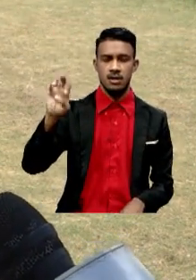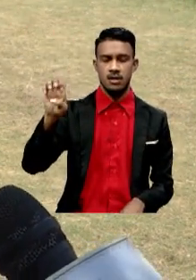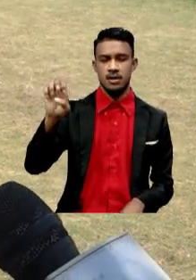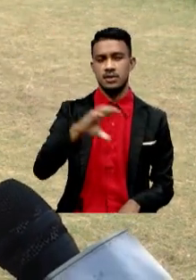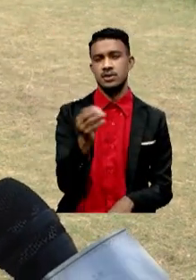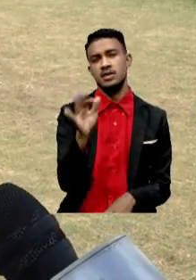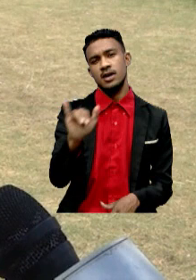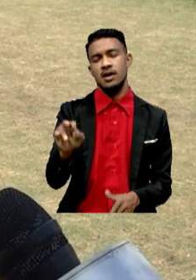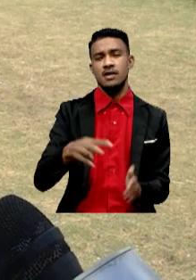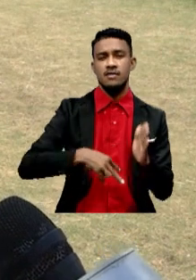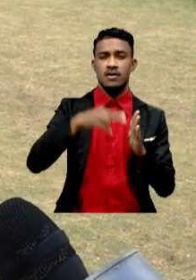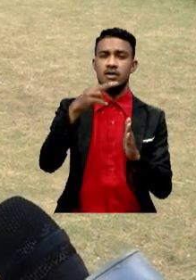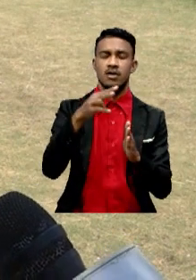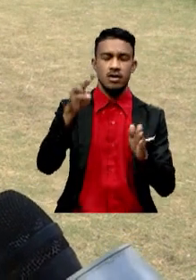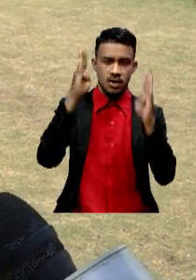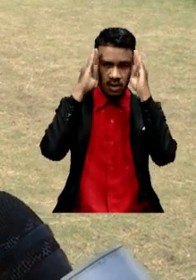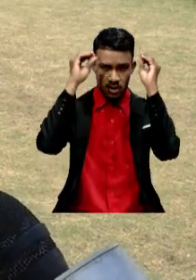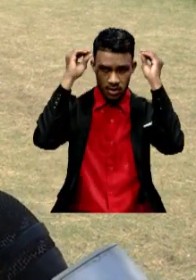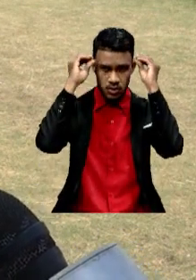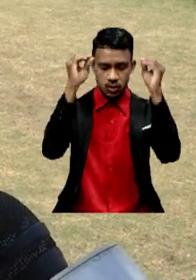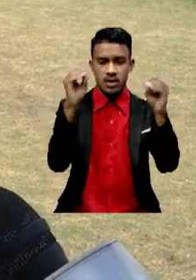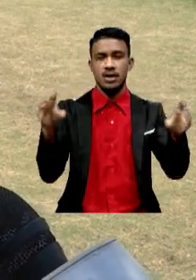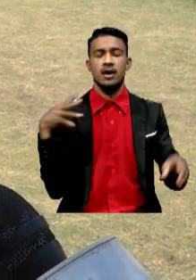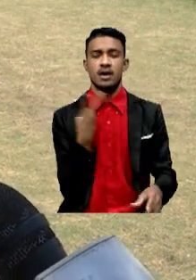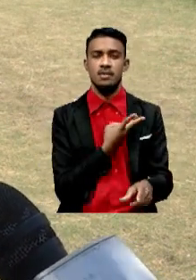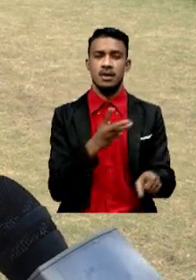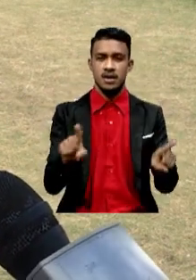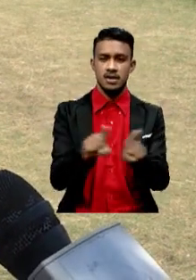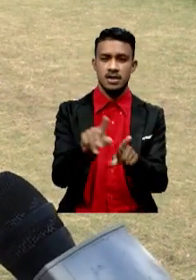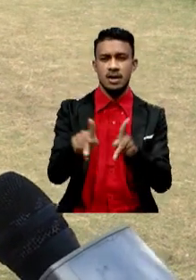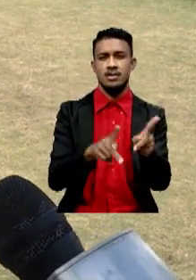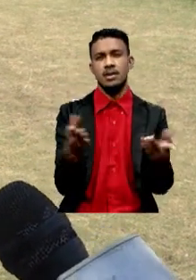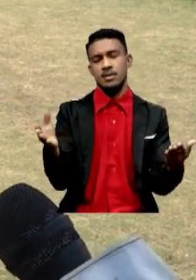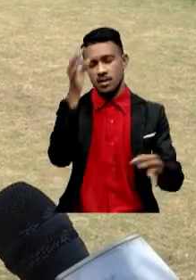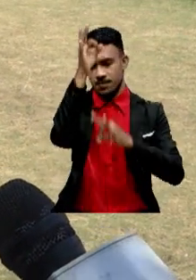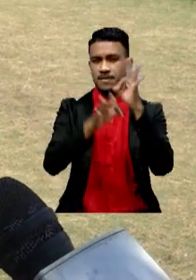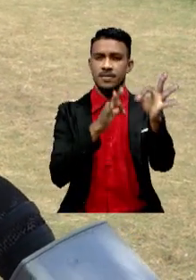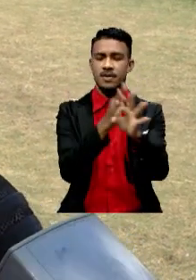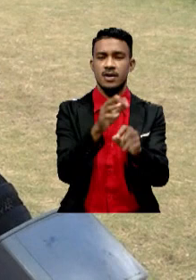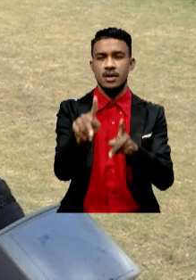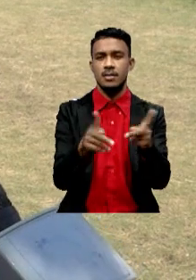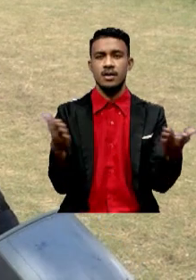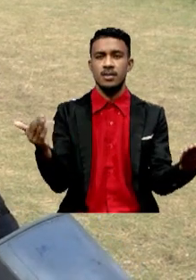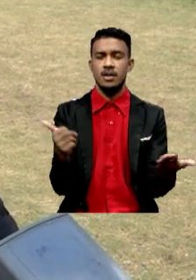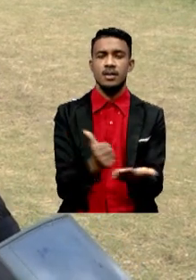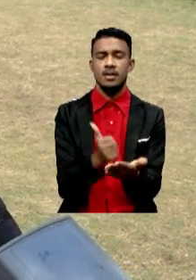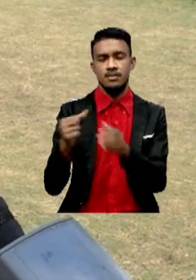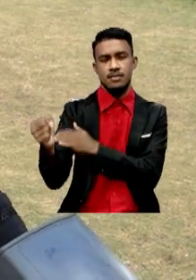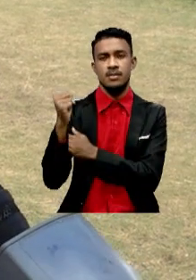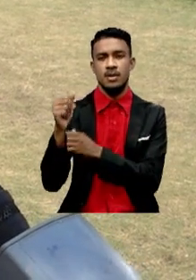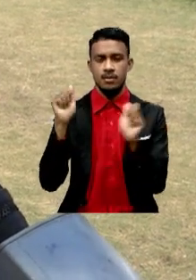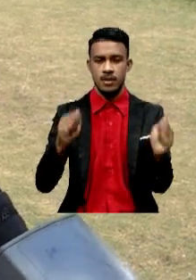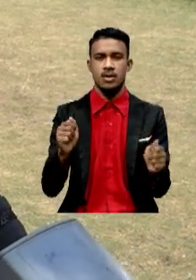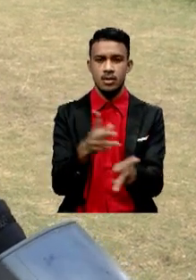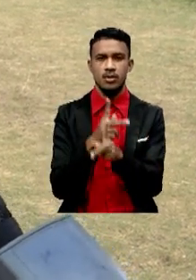né? Então, sira, não é a mim, sai um cidadão, mas de fidelidade, cidadão de Novema, que é competente de unir para ele gerar